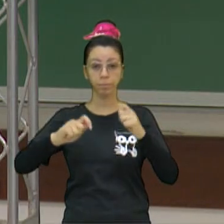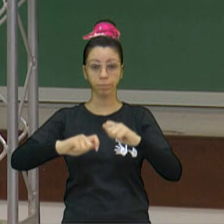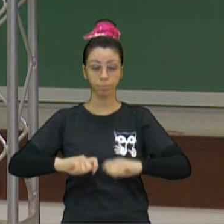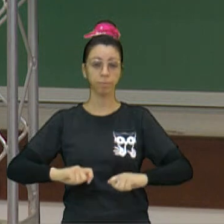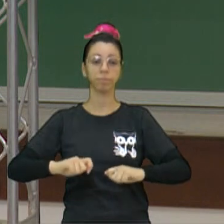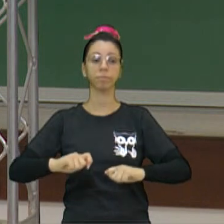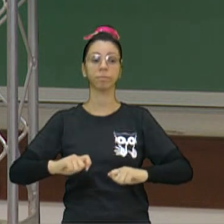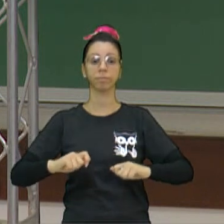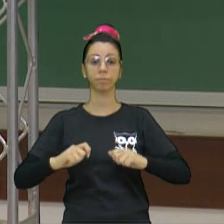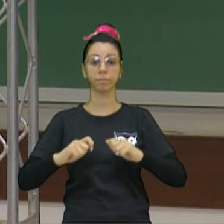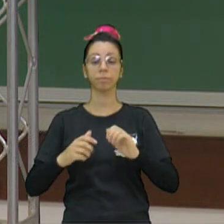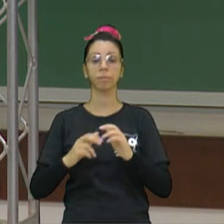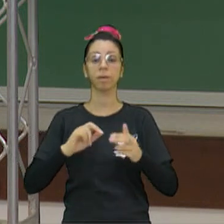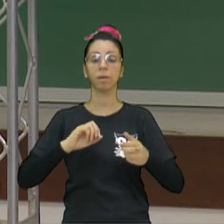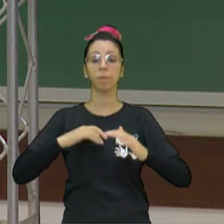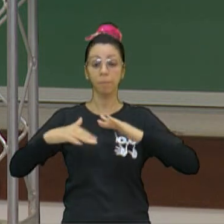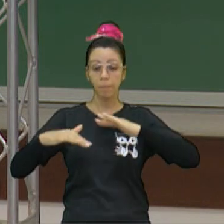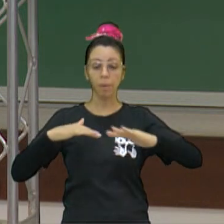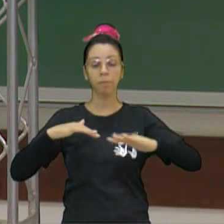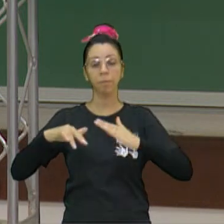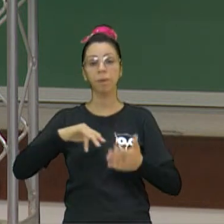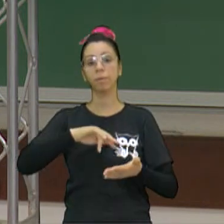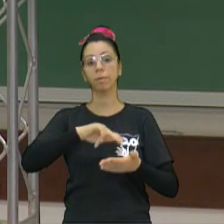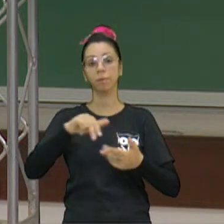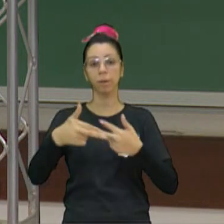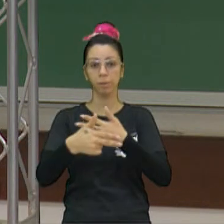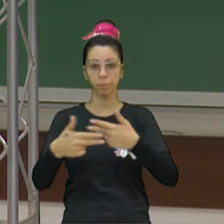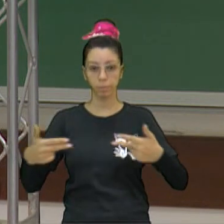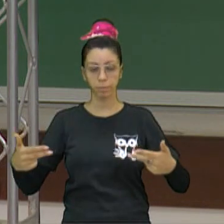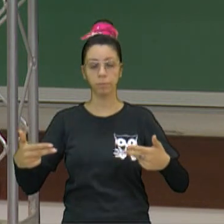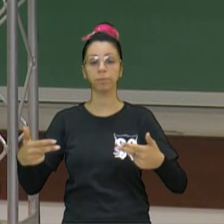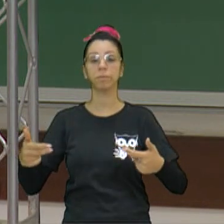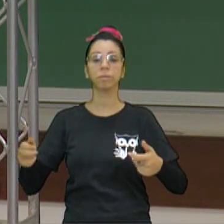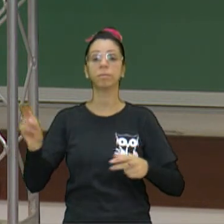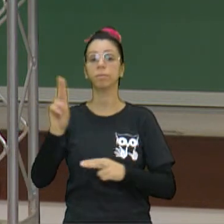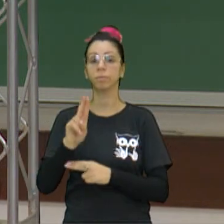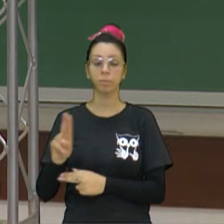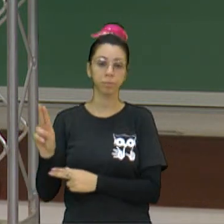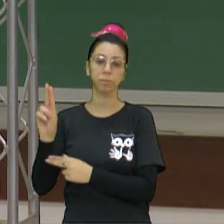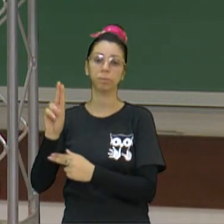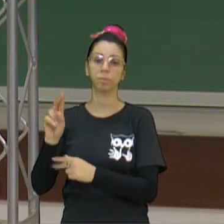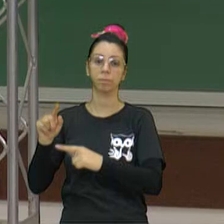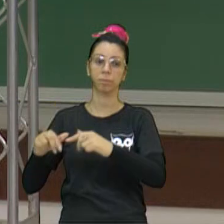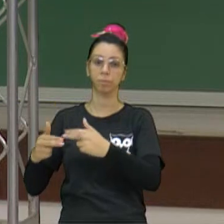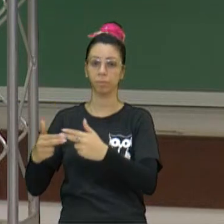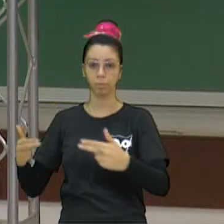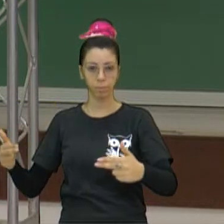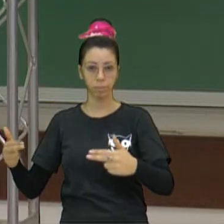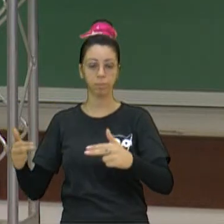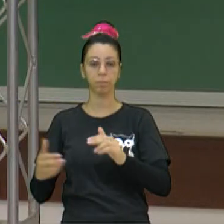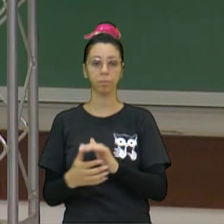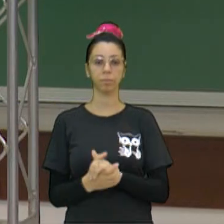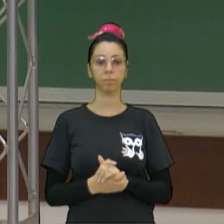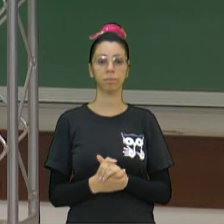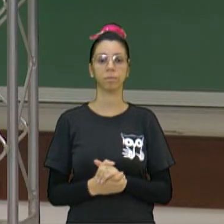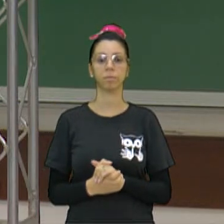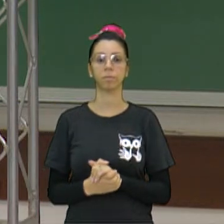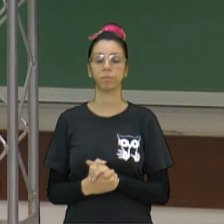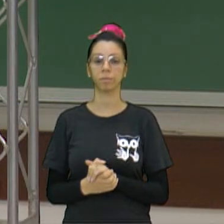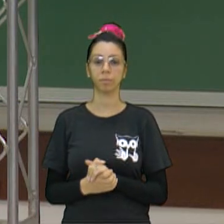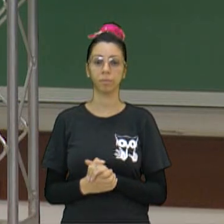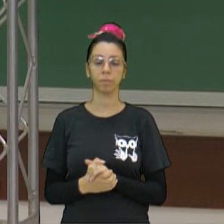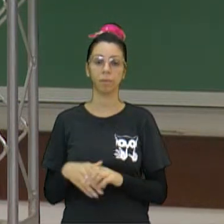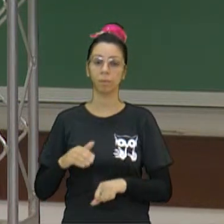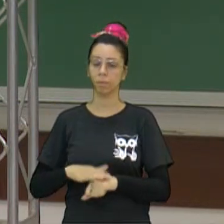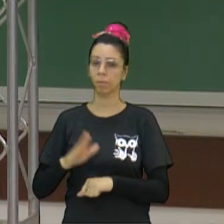possibilidades, essa gama de movimentos também são realizadas nos aparelhos. Então, aqui é um aparelho bastante